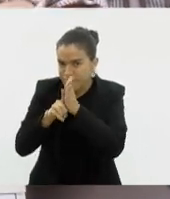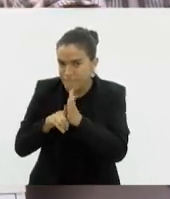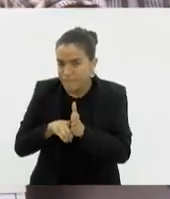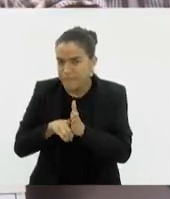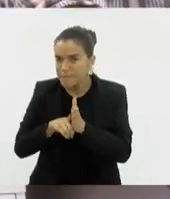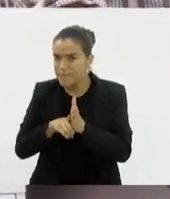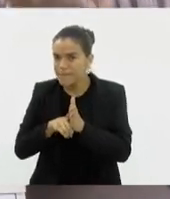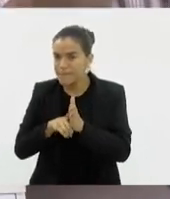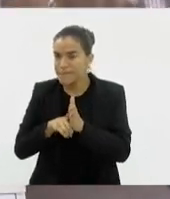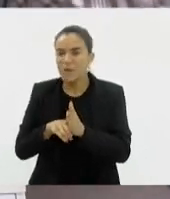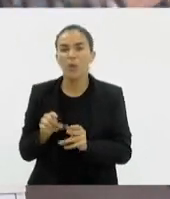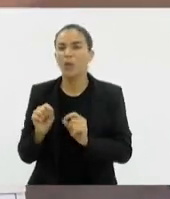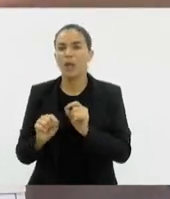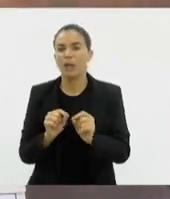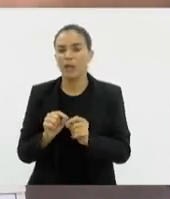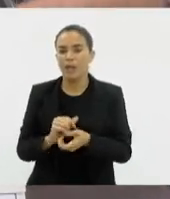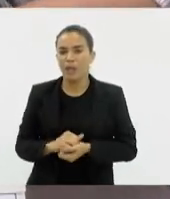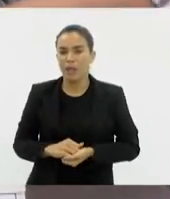Mas o que, que é?